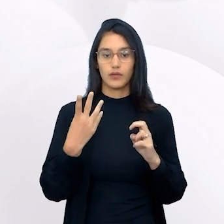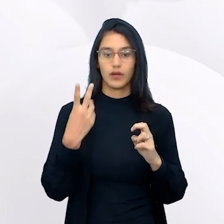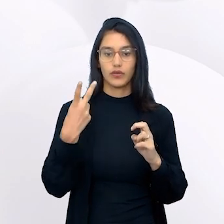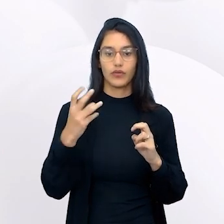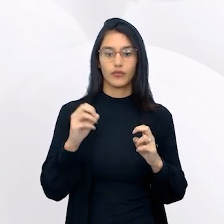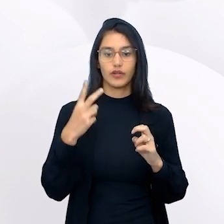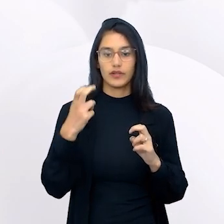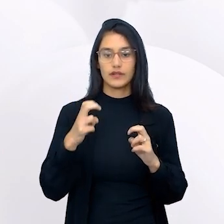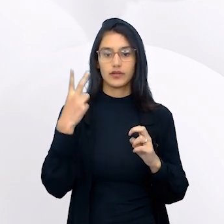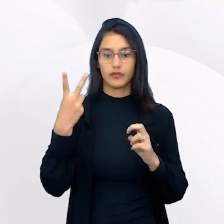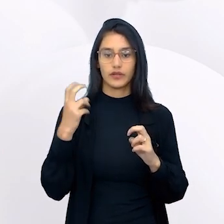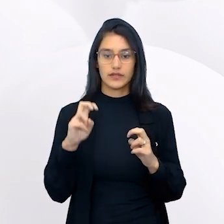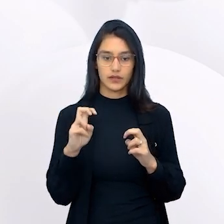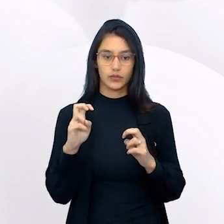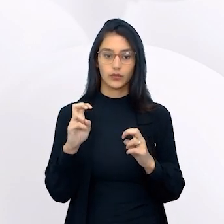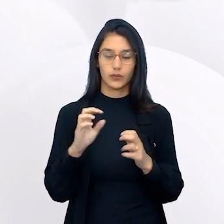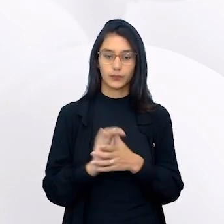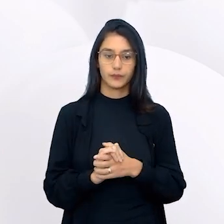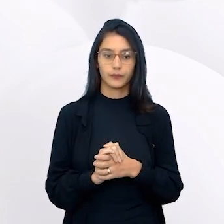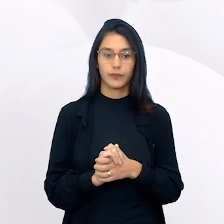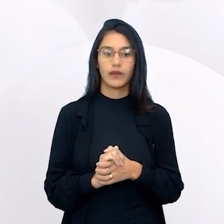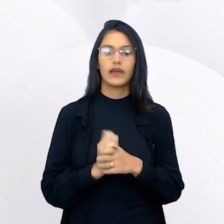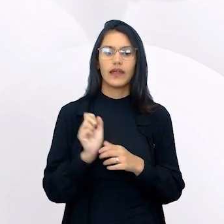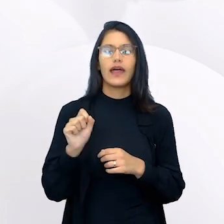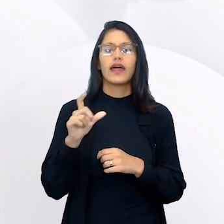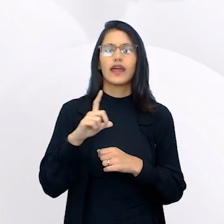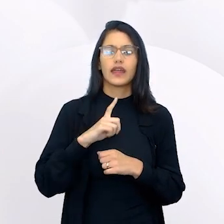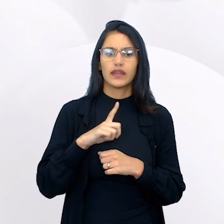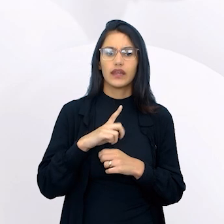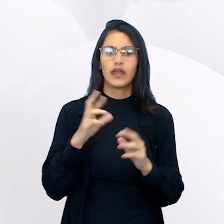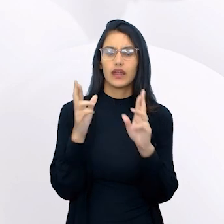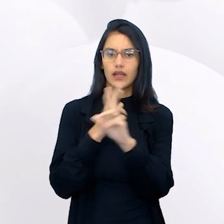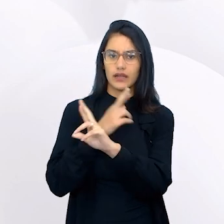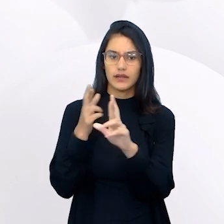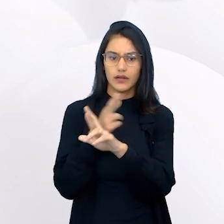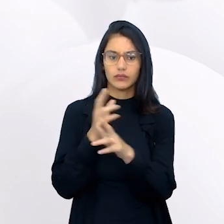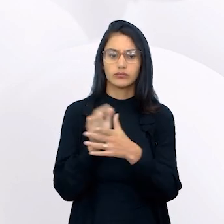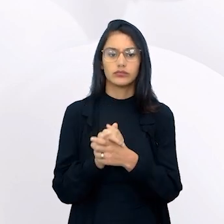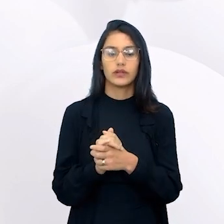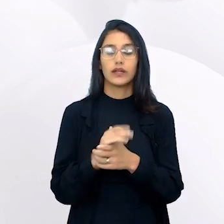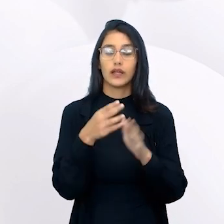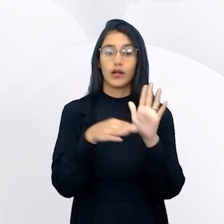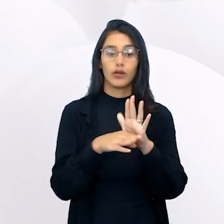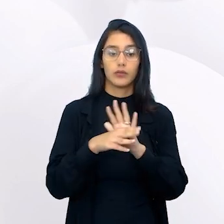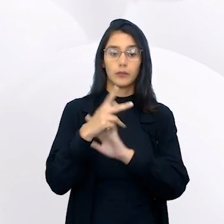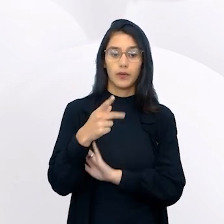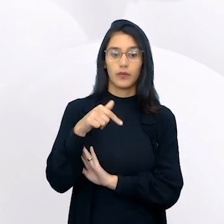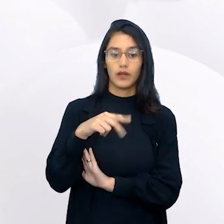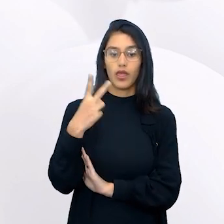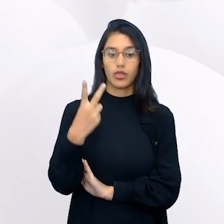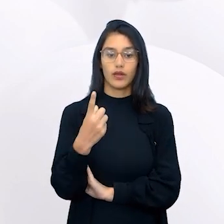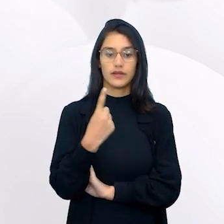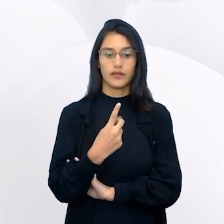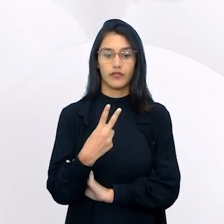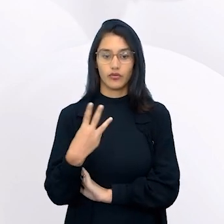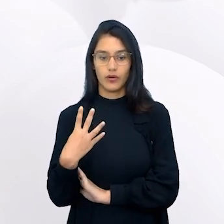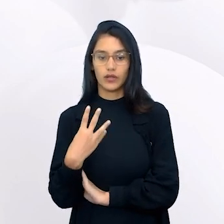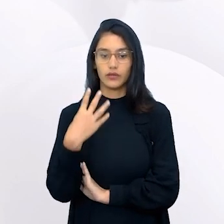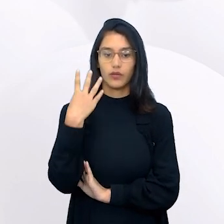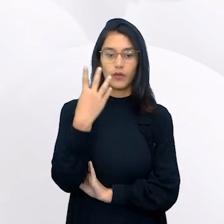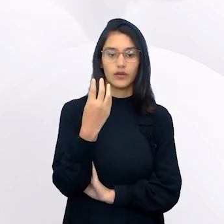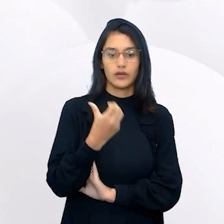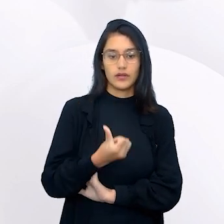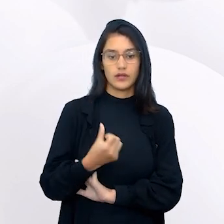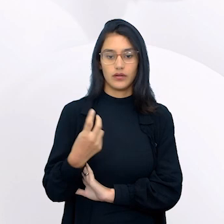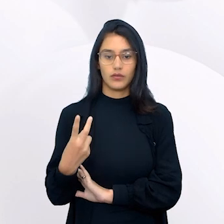com 20 e 5 com 25, né? Será que tem alguma relação? E a última aí, a gente tem 2,